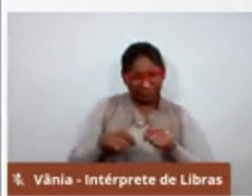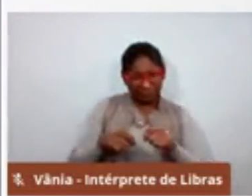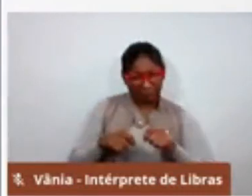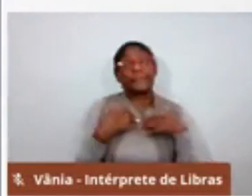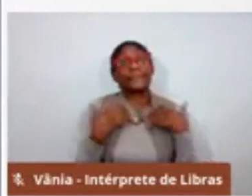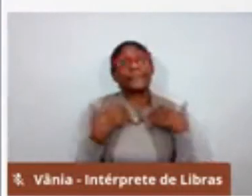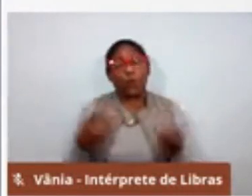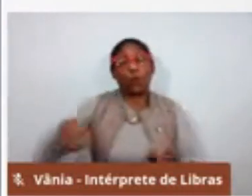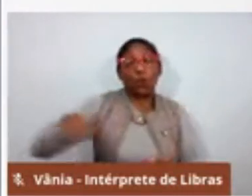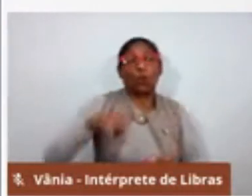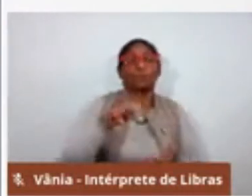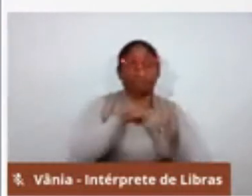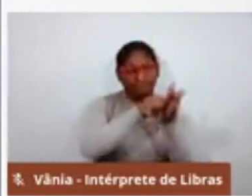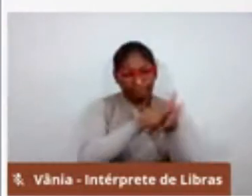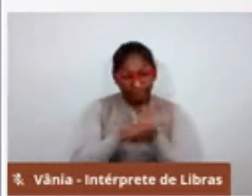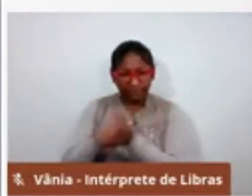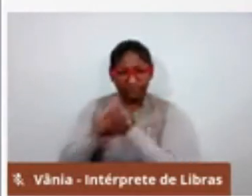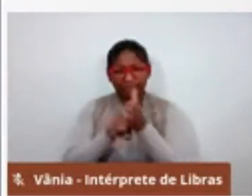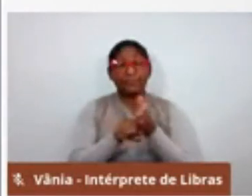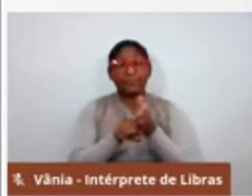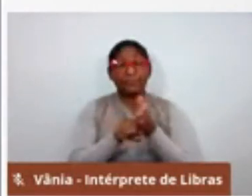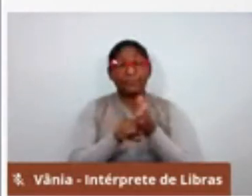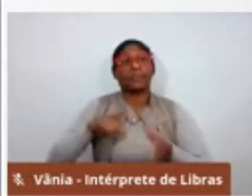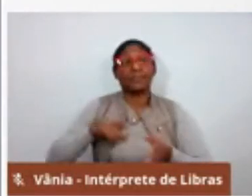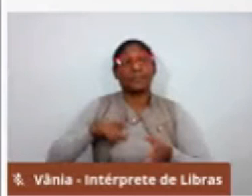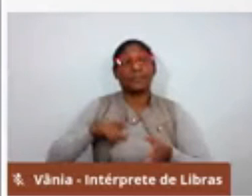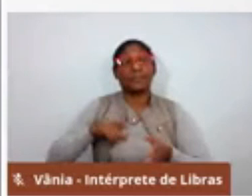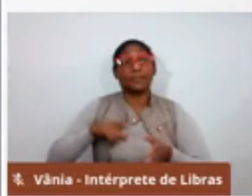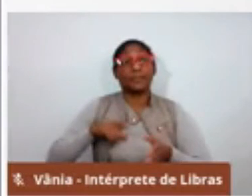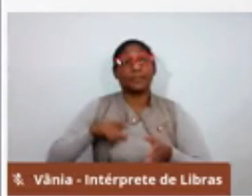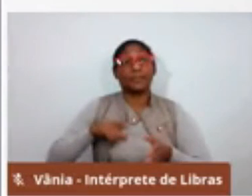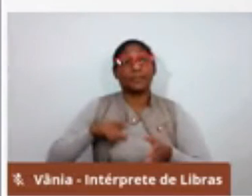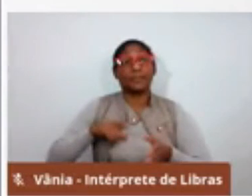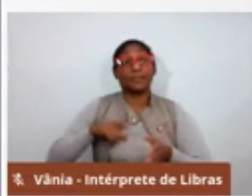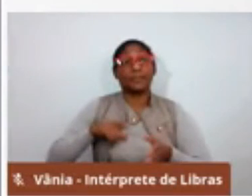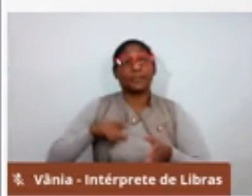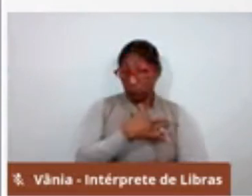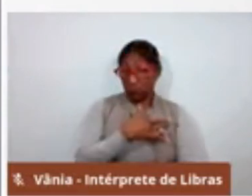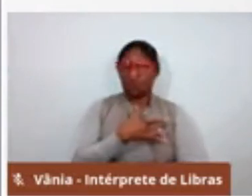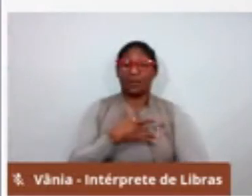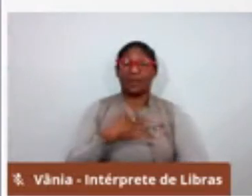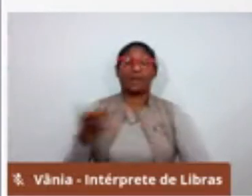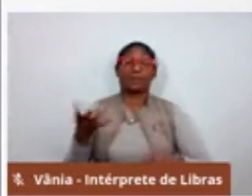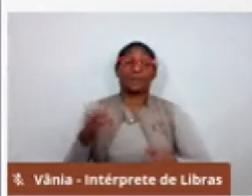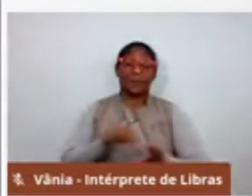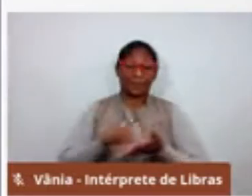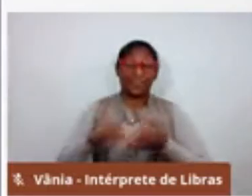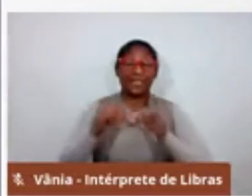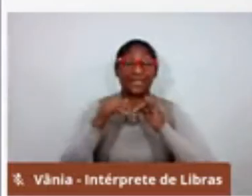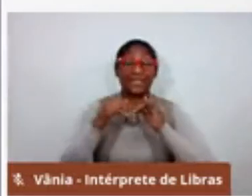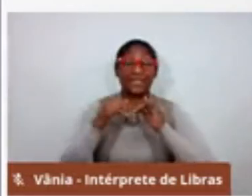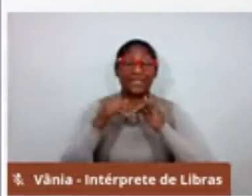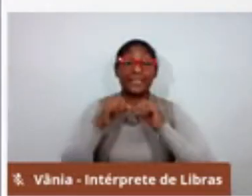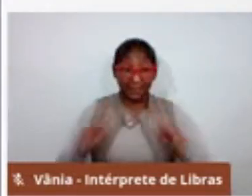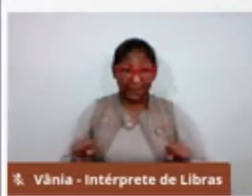a análise é feita pela nossa equipe técnica da Secretaria de Saúde do Estado, com as informações que temos, mas é claro que os prefeitos